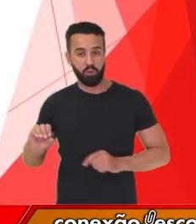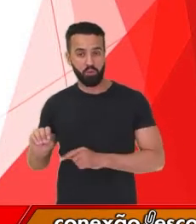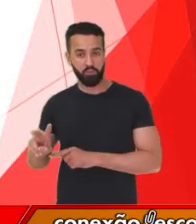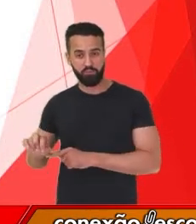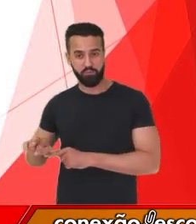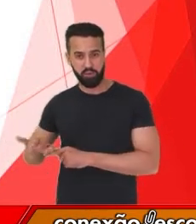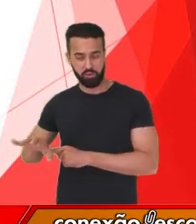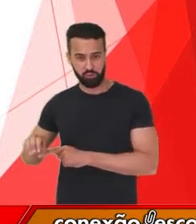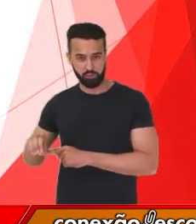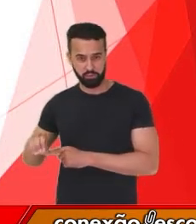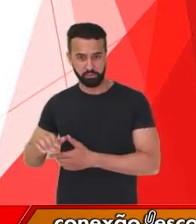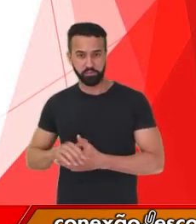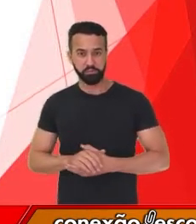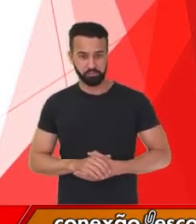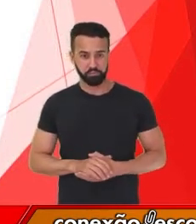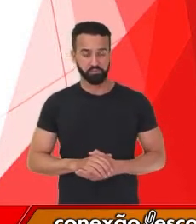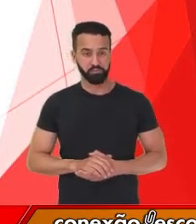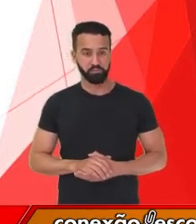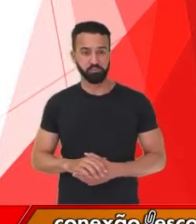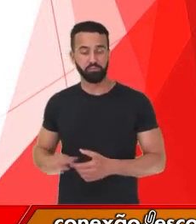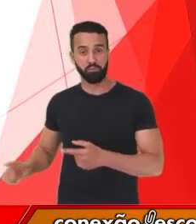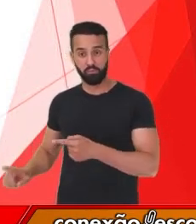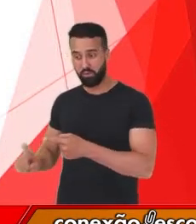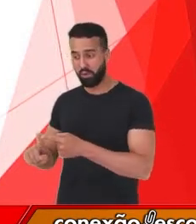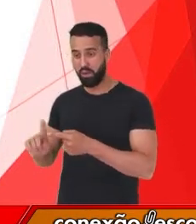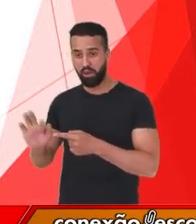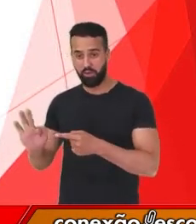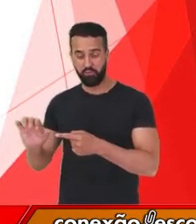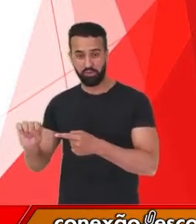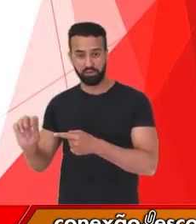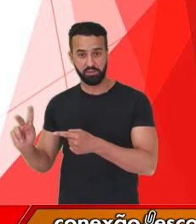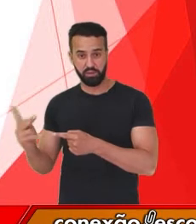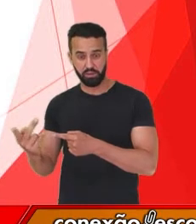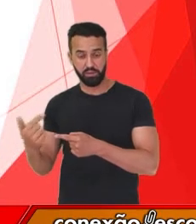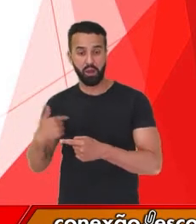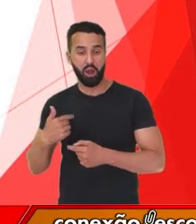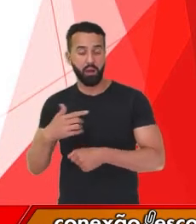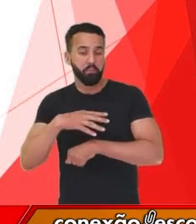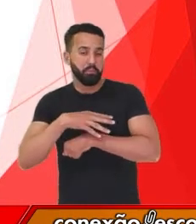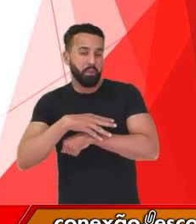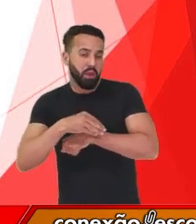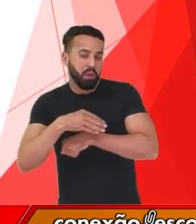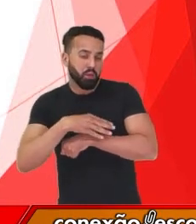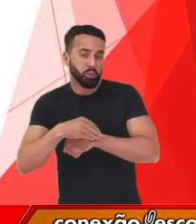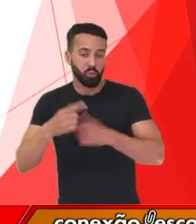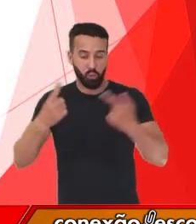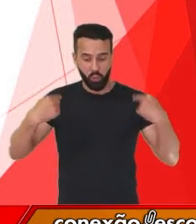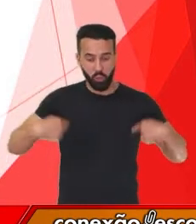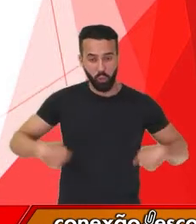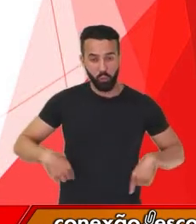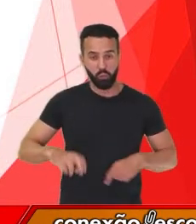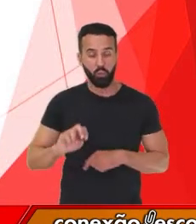O FSH vai ser responsável pelo surgimento de pelos no corpo das meninas, o